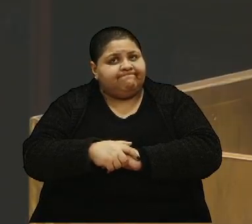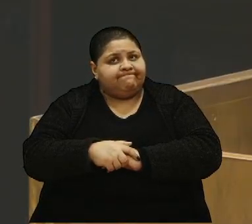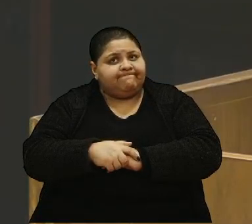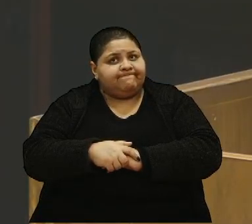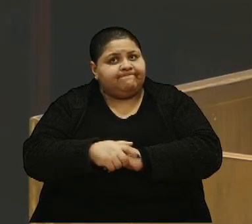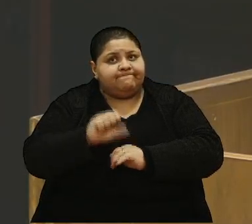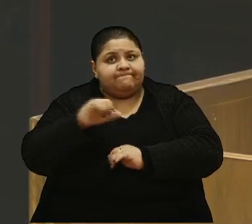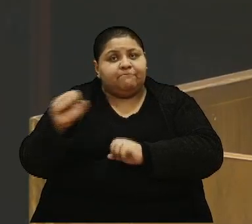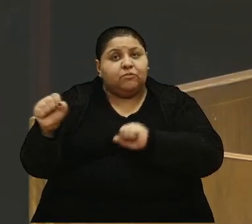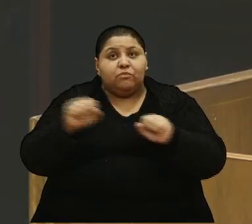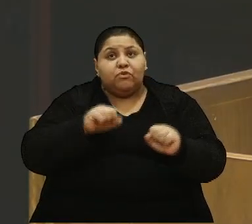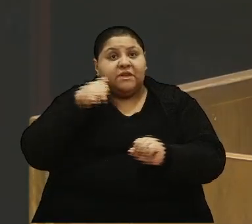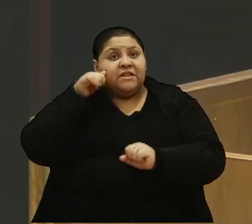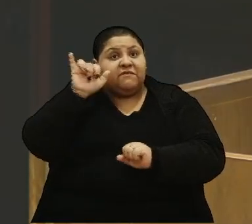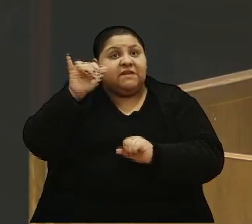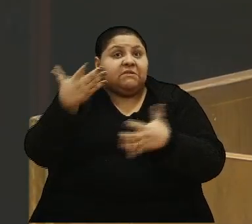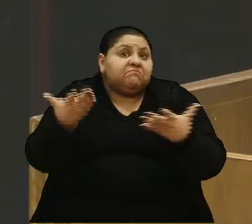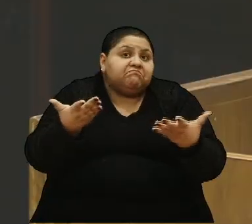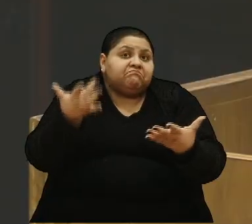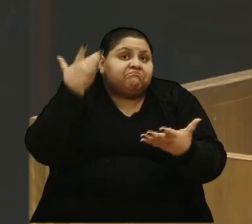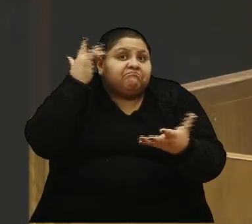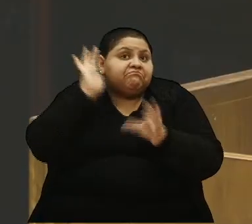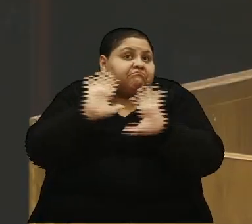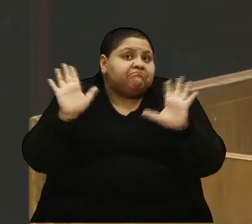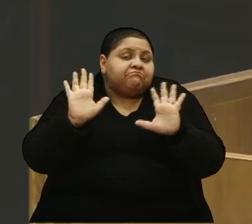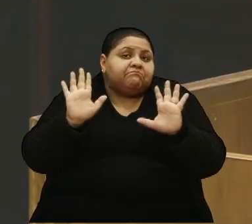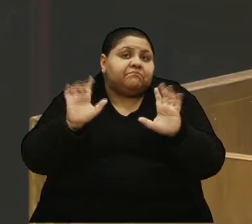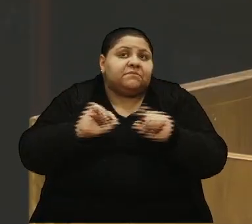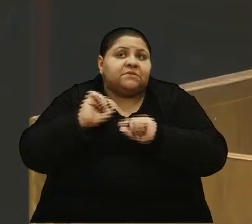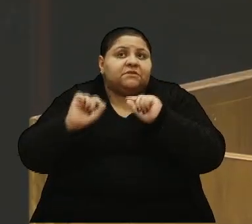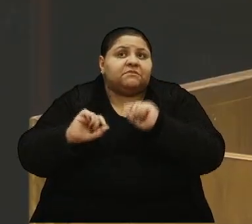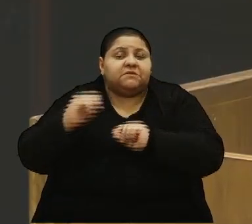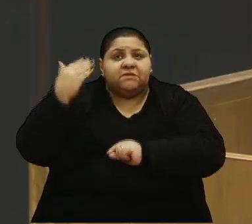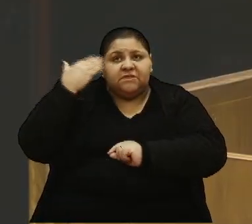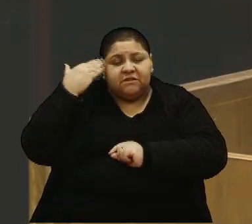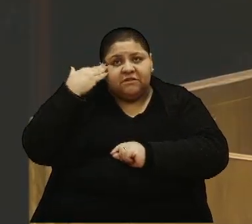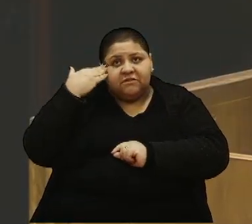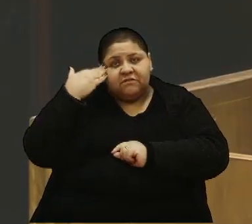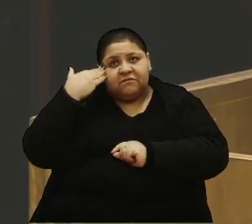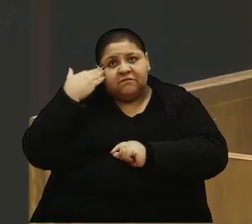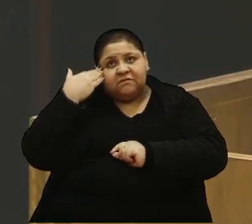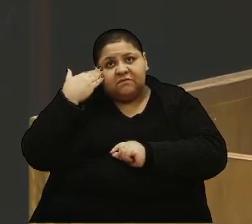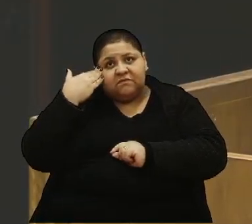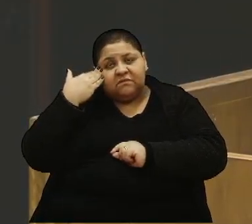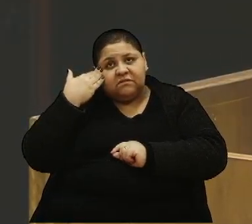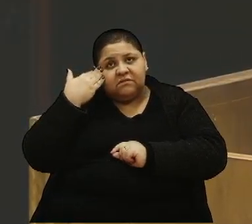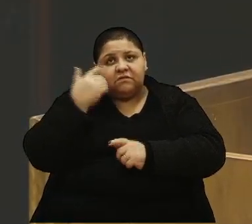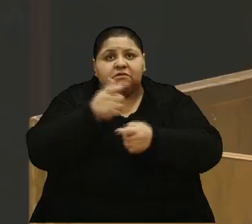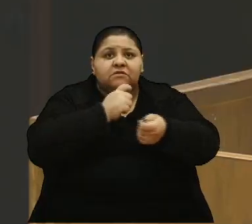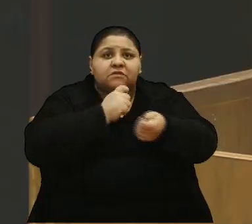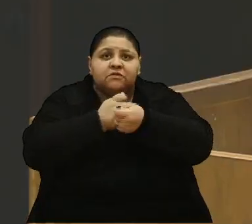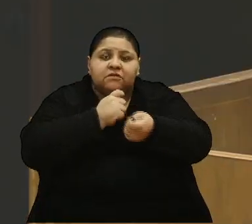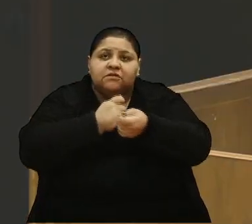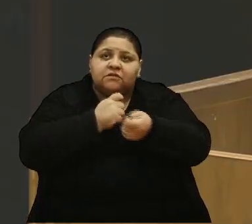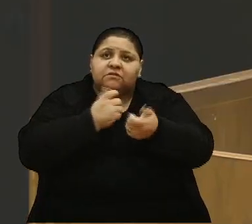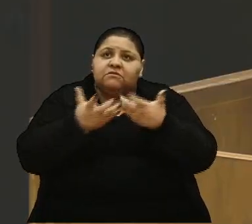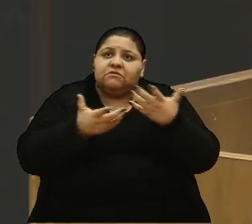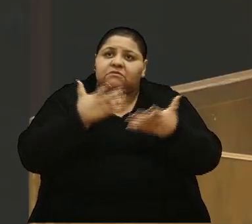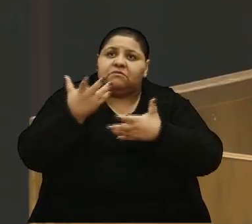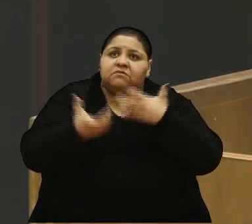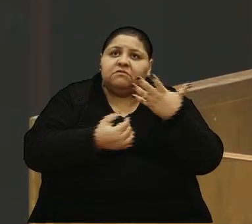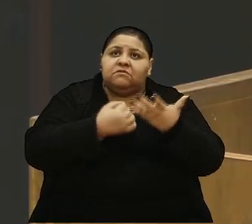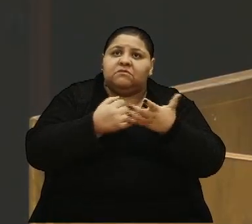se isso poderia ter sido evitado. Não sabemos. Quem sabe se numa entrevista,